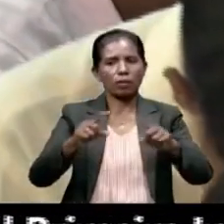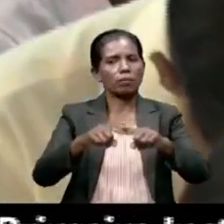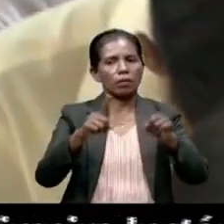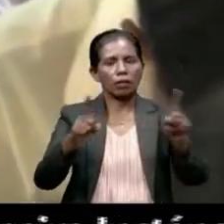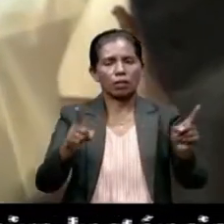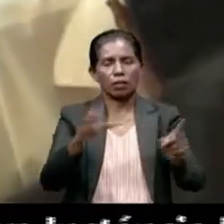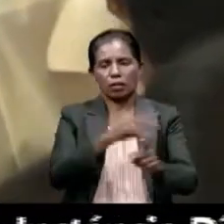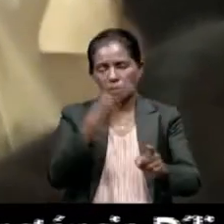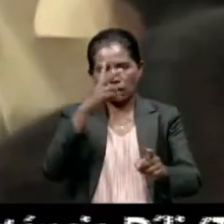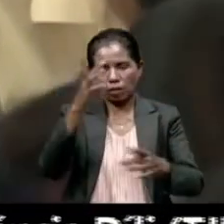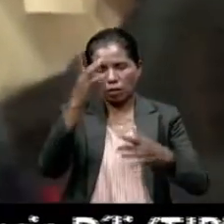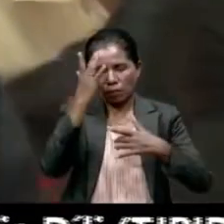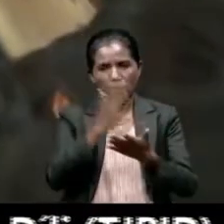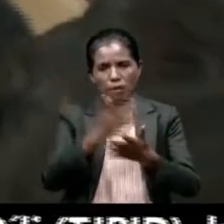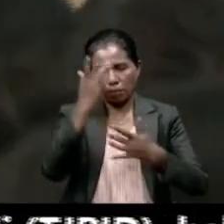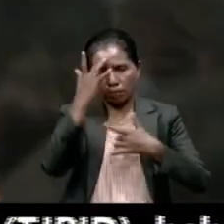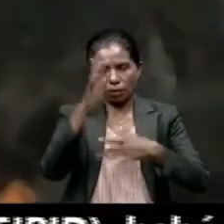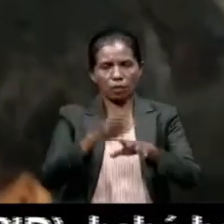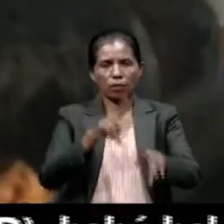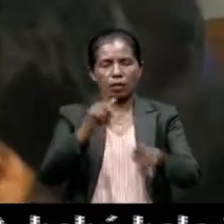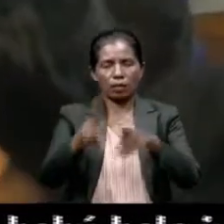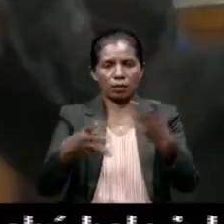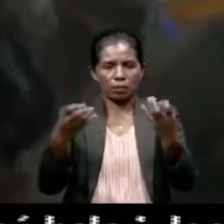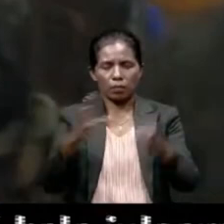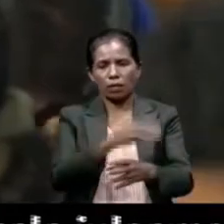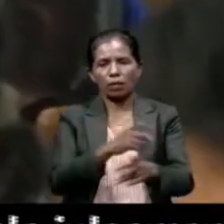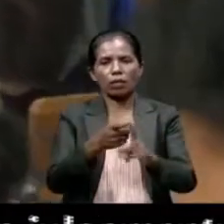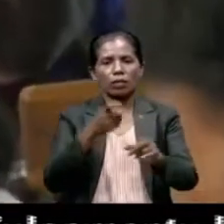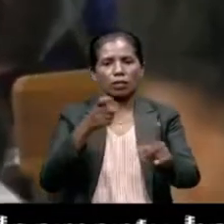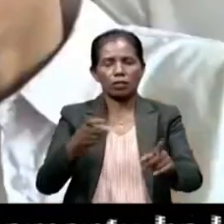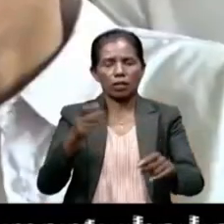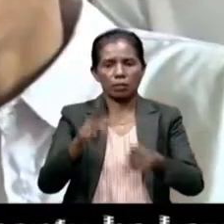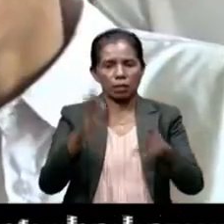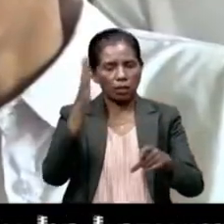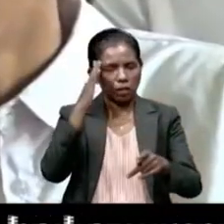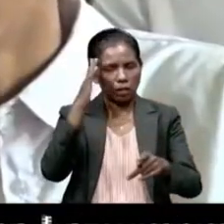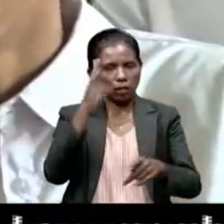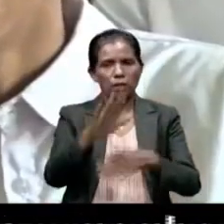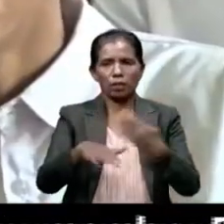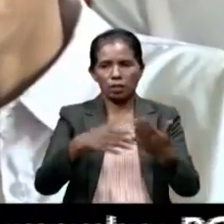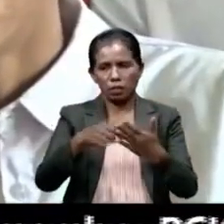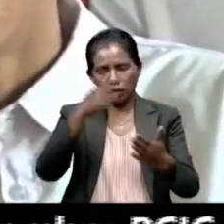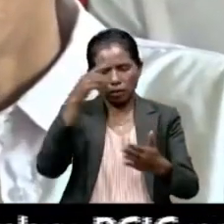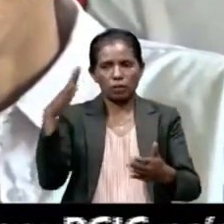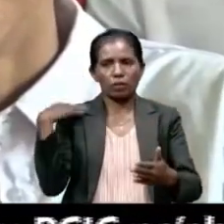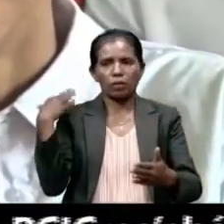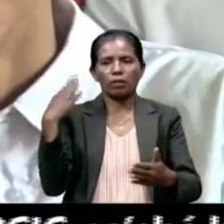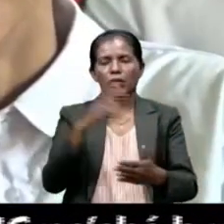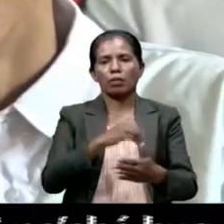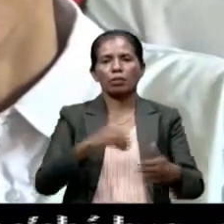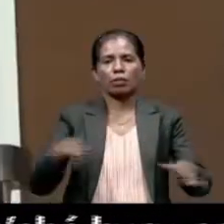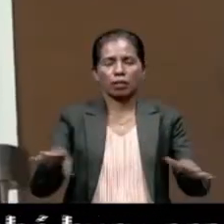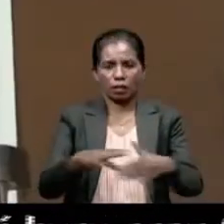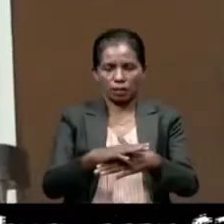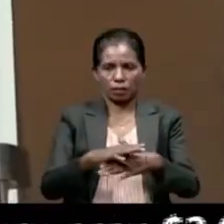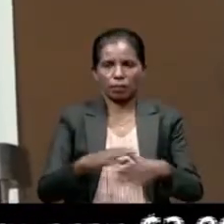tu prevene vírus nem la bele cona e ma barra cliutan, nem mais russi consciência e ma ideira que nem tanto jovem ou cabenain.